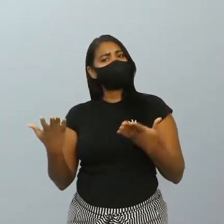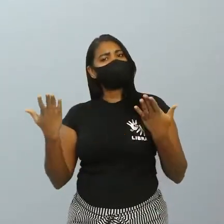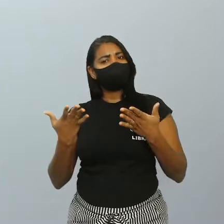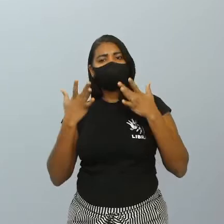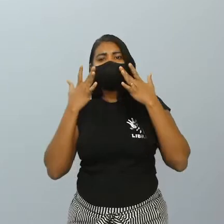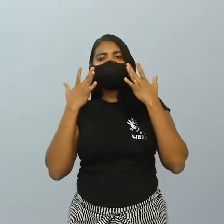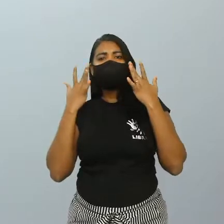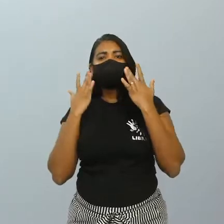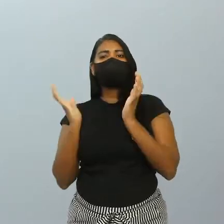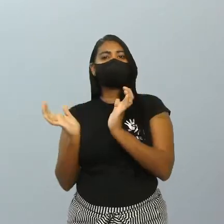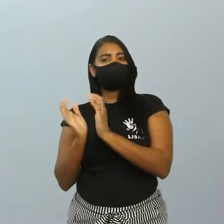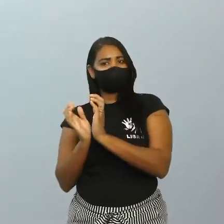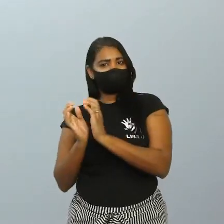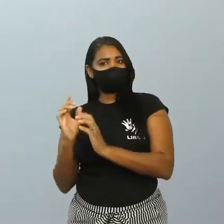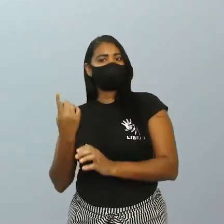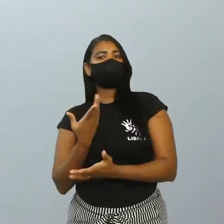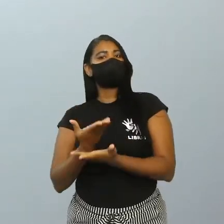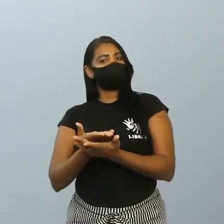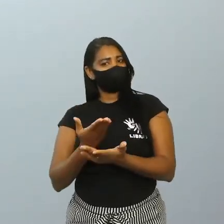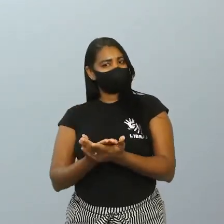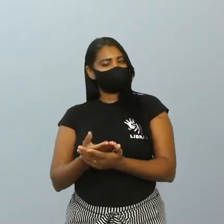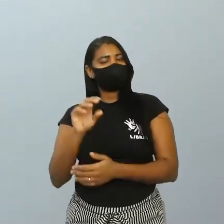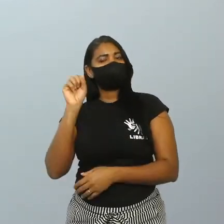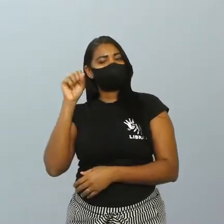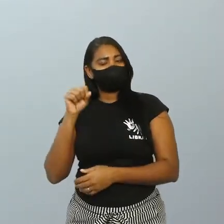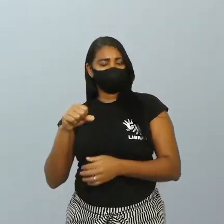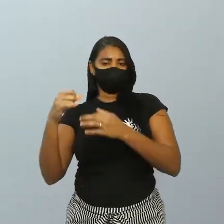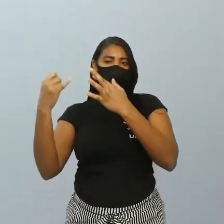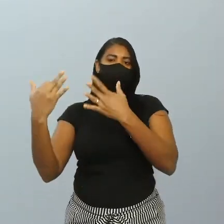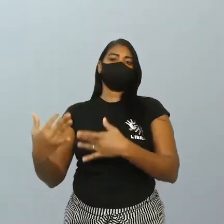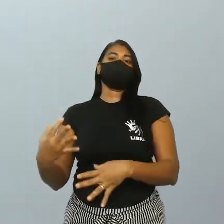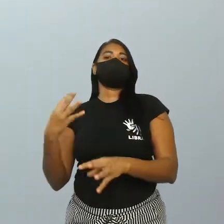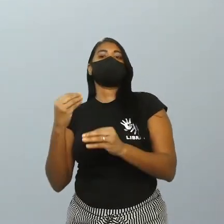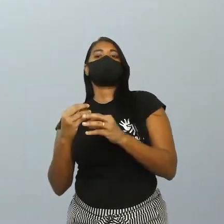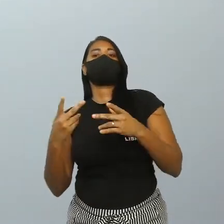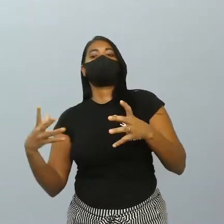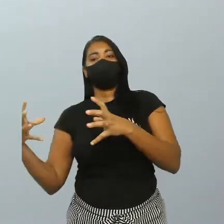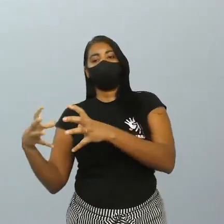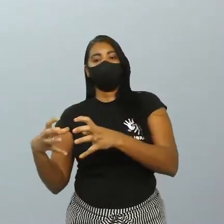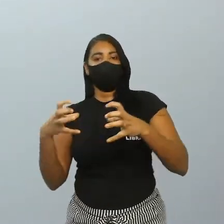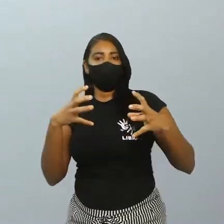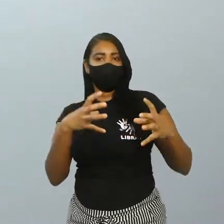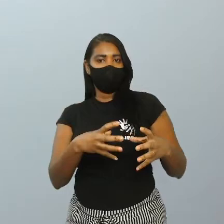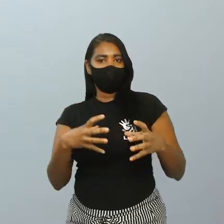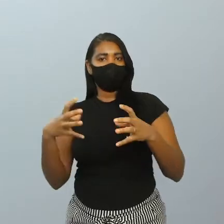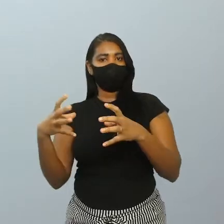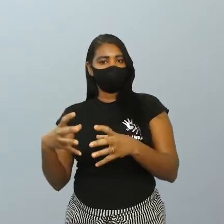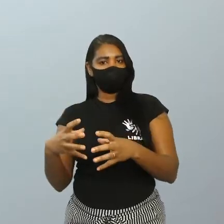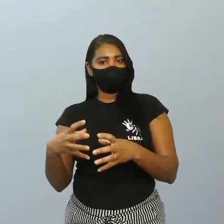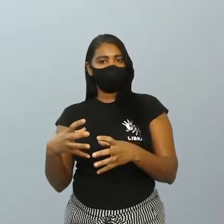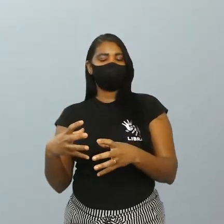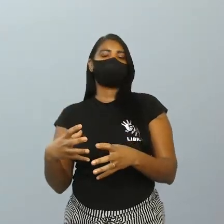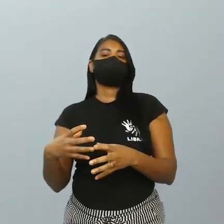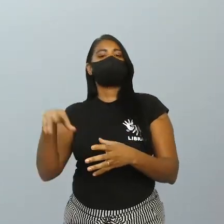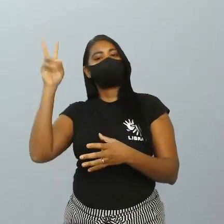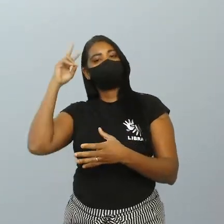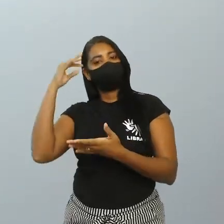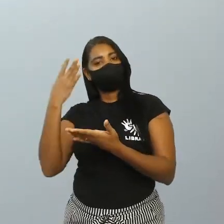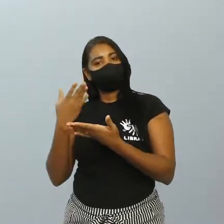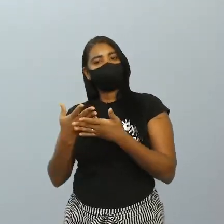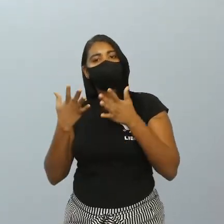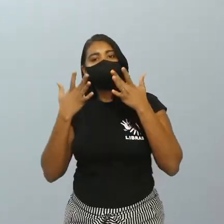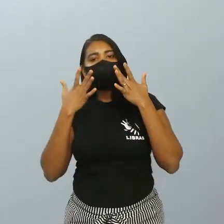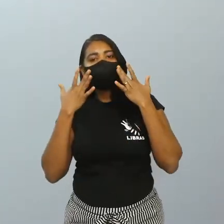teatro pernambucano aqui nas nossas aulas. A gente já falou um pouco sobre alguns grupos que fazem parte da história do nosso